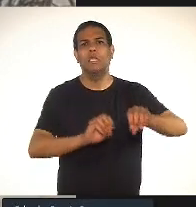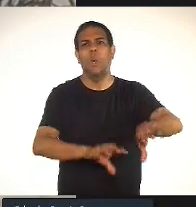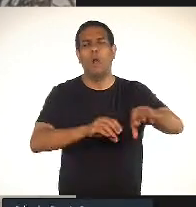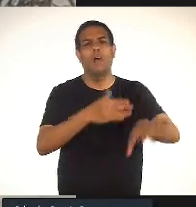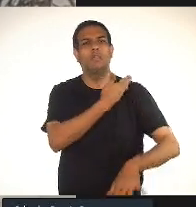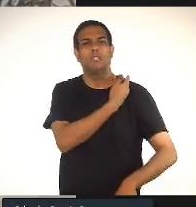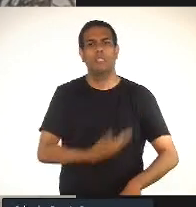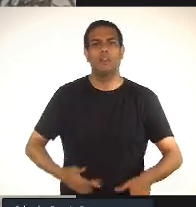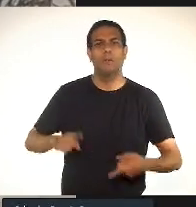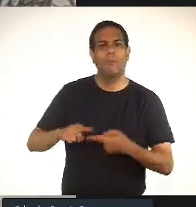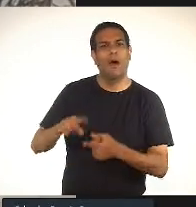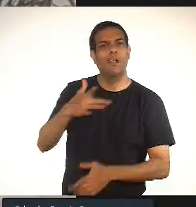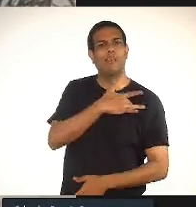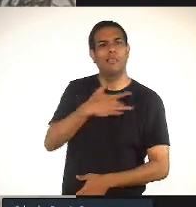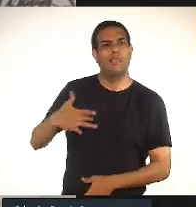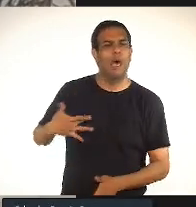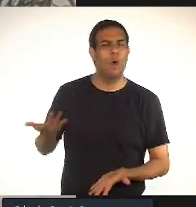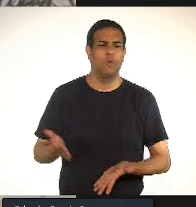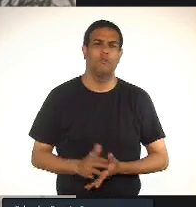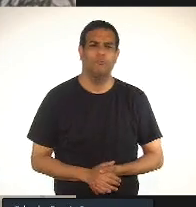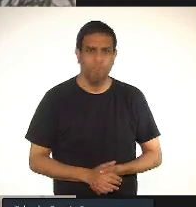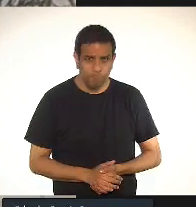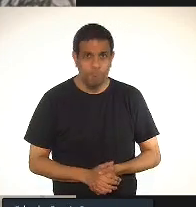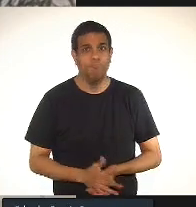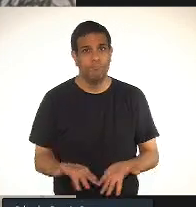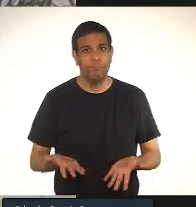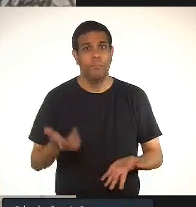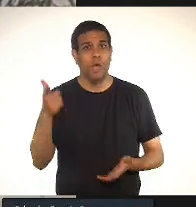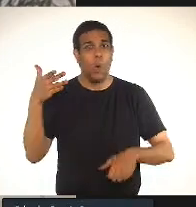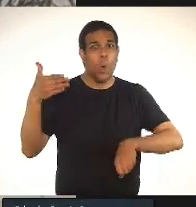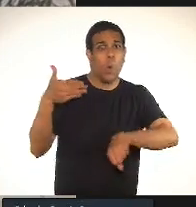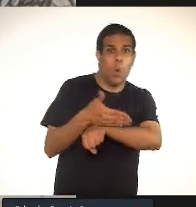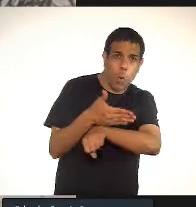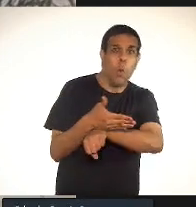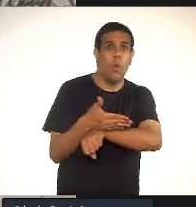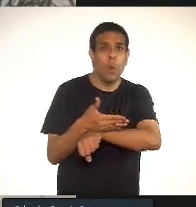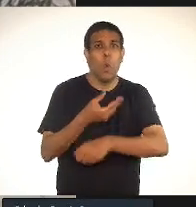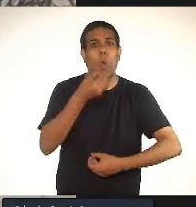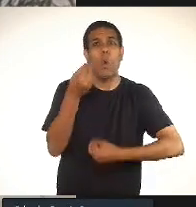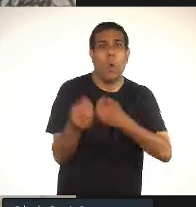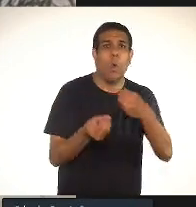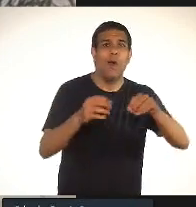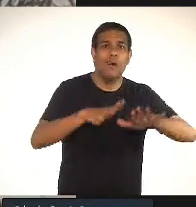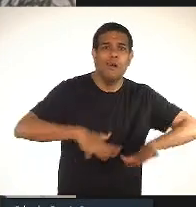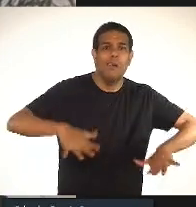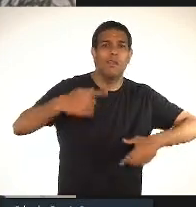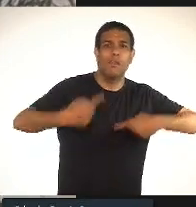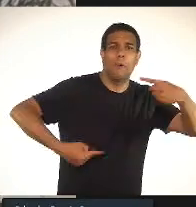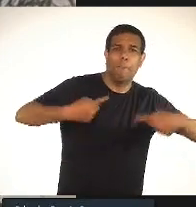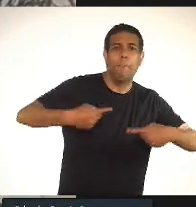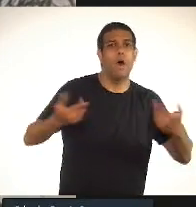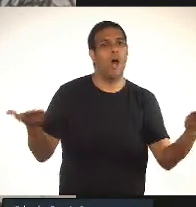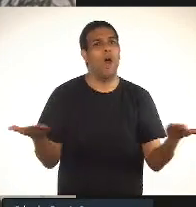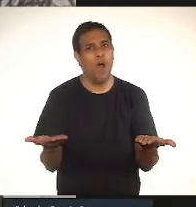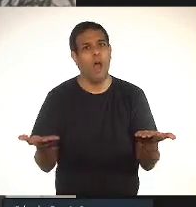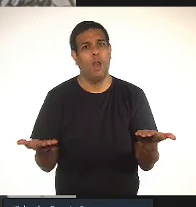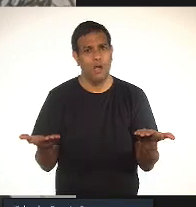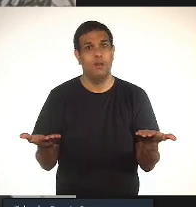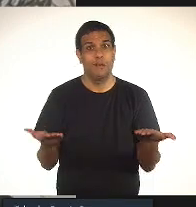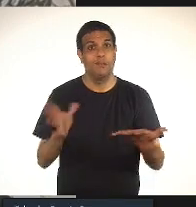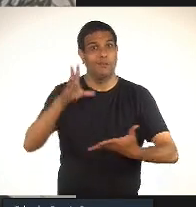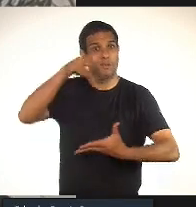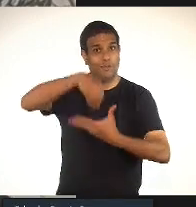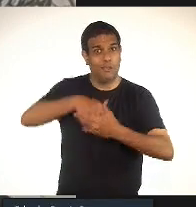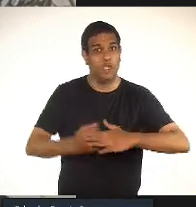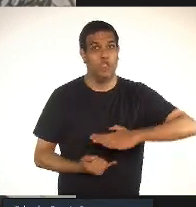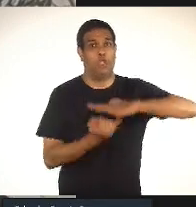pública, à saúde, seja ao acesso ao rol da política, como estamos aqui numa